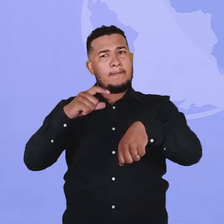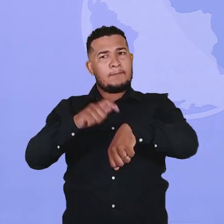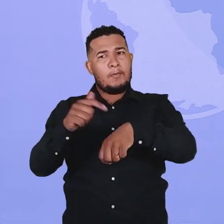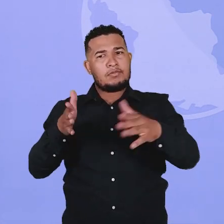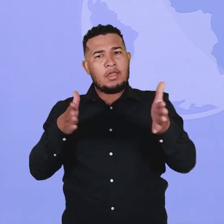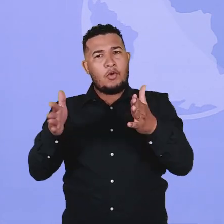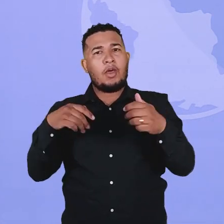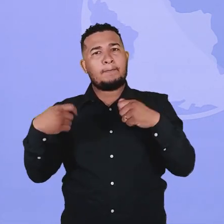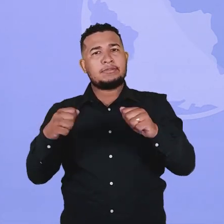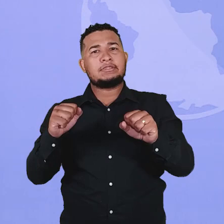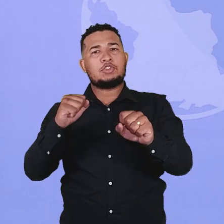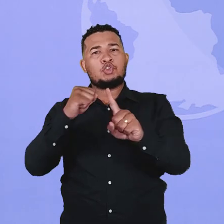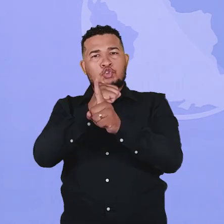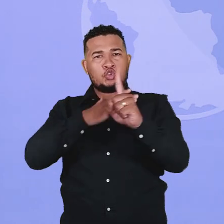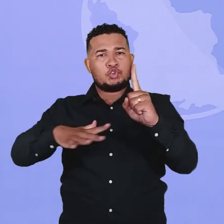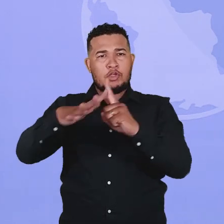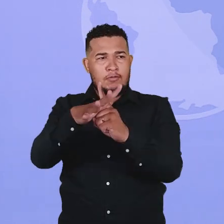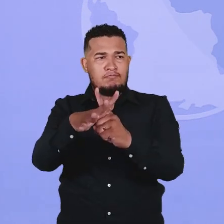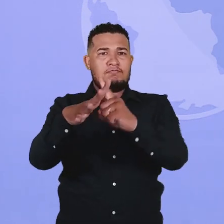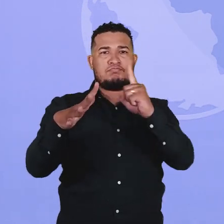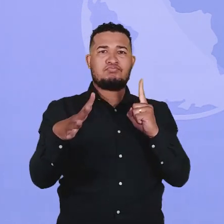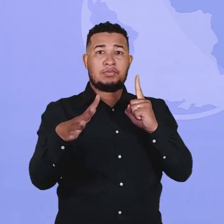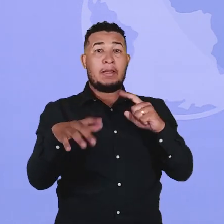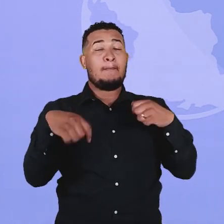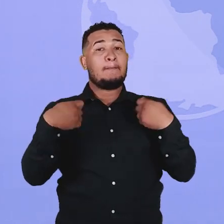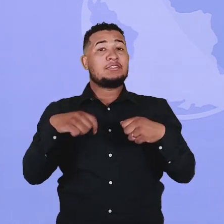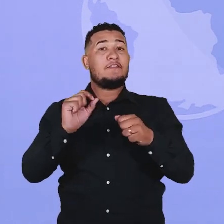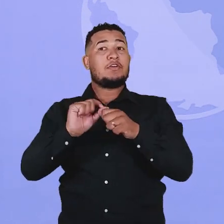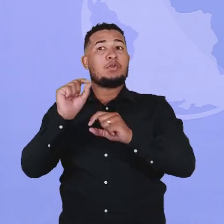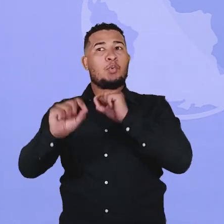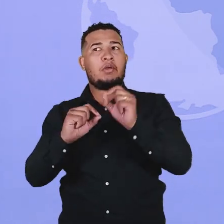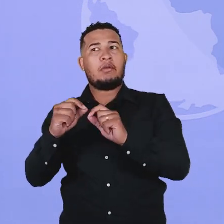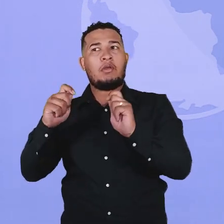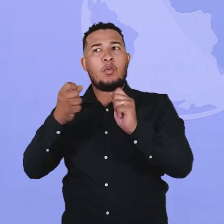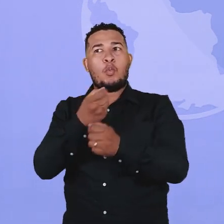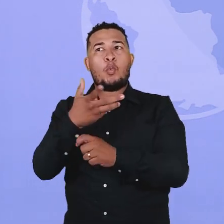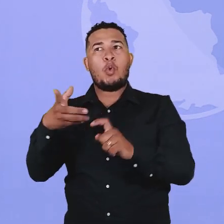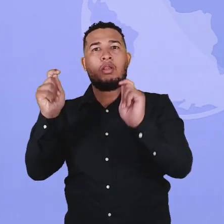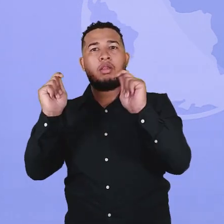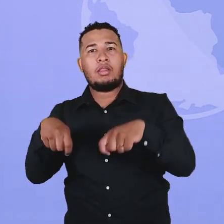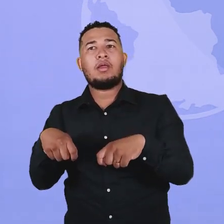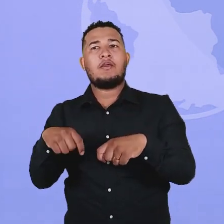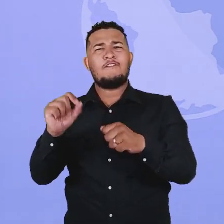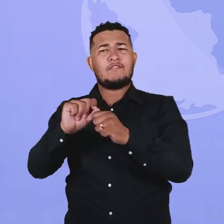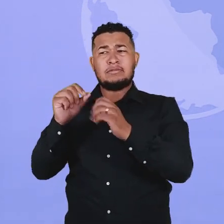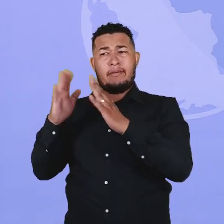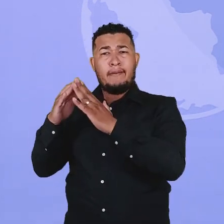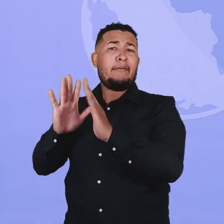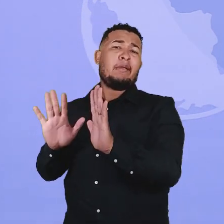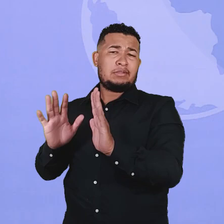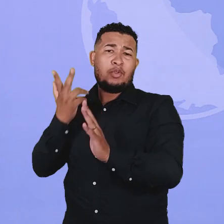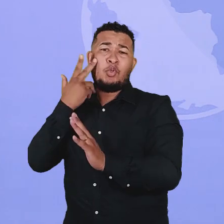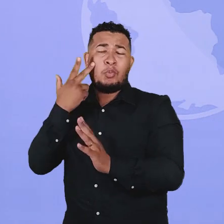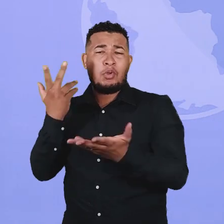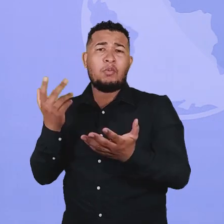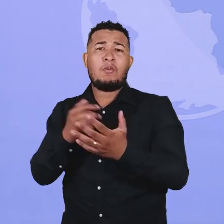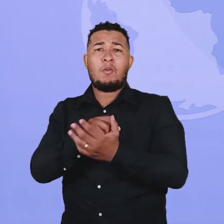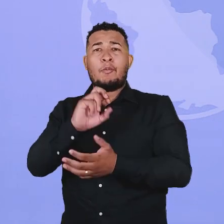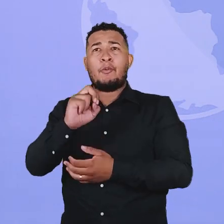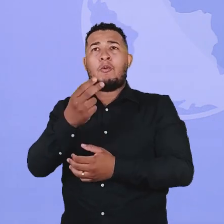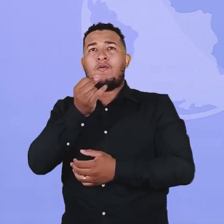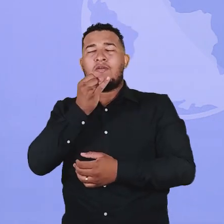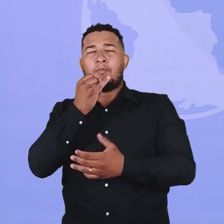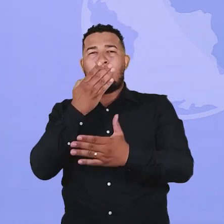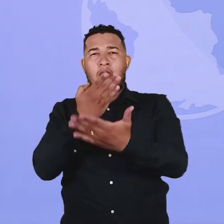nós passamos por um momento como esse, de isolamento social, você precisa ver algumas atividades que você consegue fazer aí na sua casa. Ou às vezes você